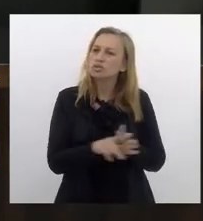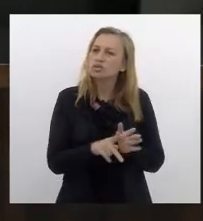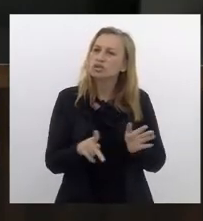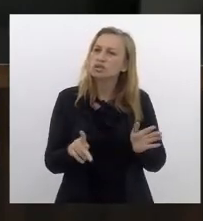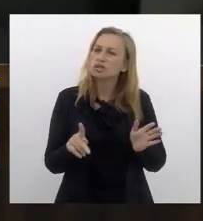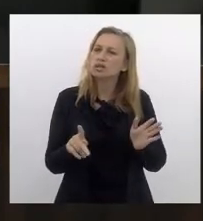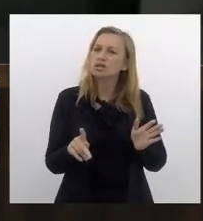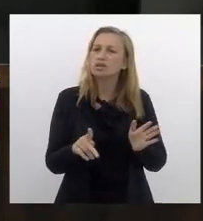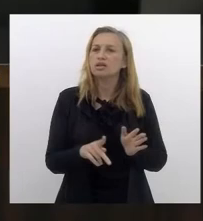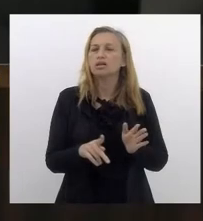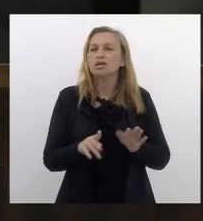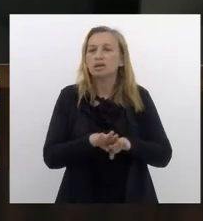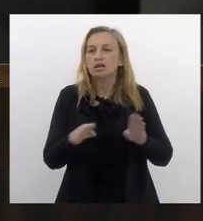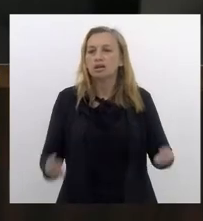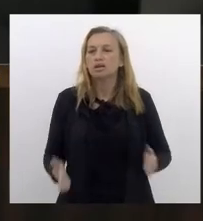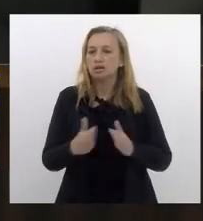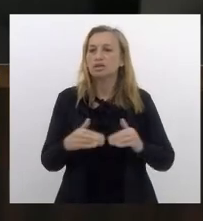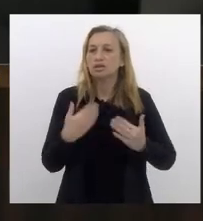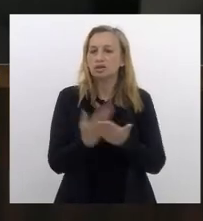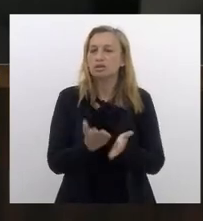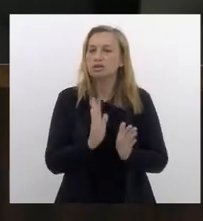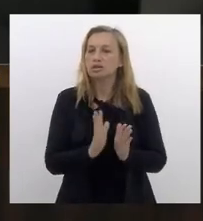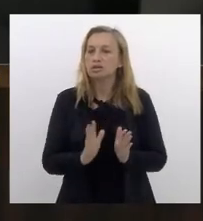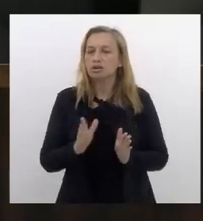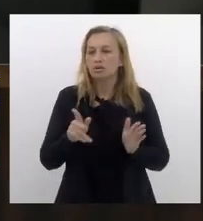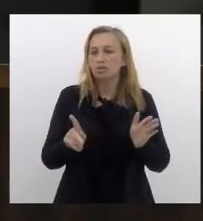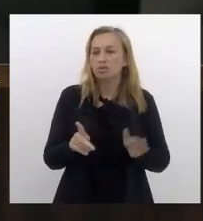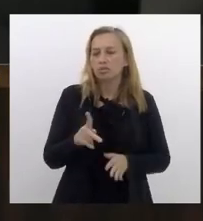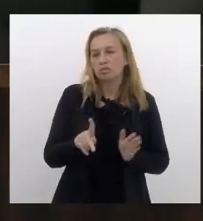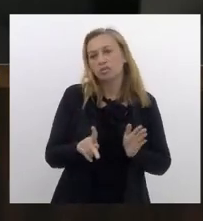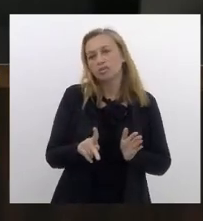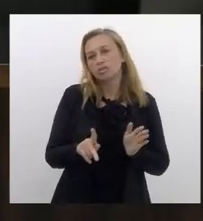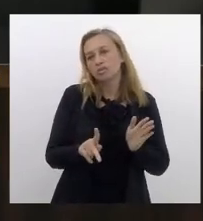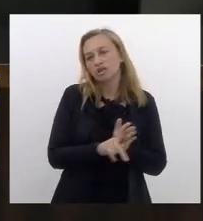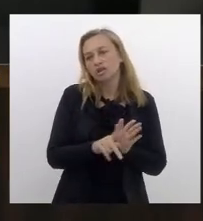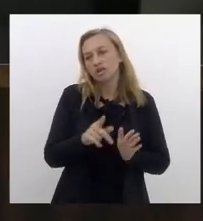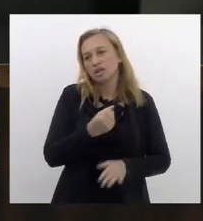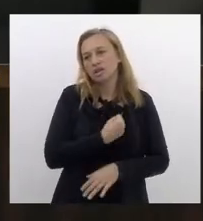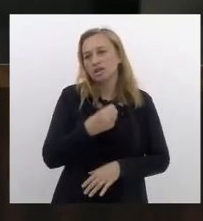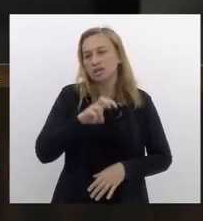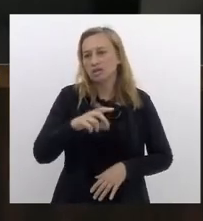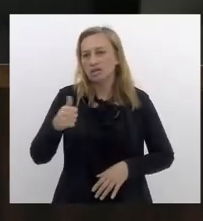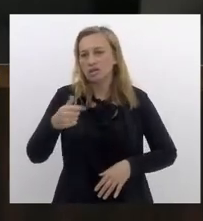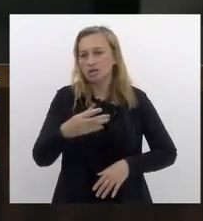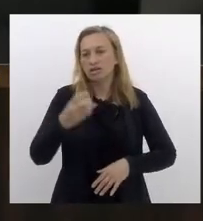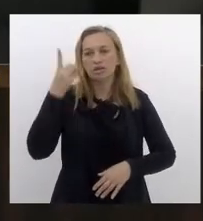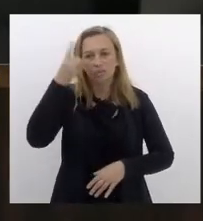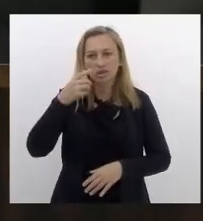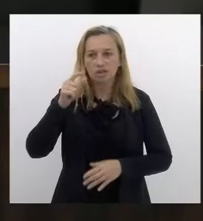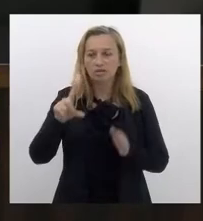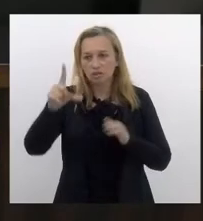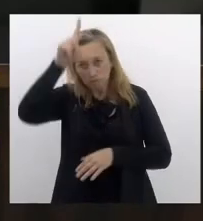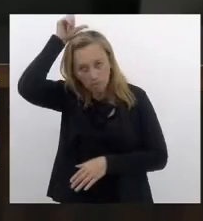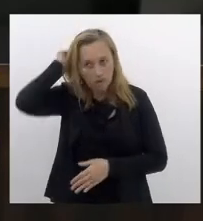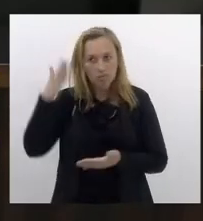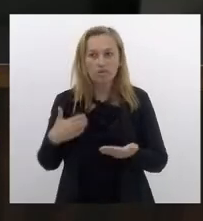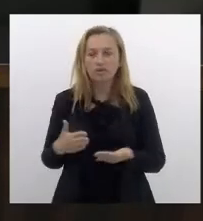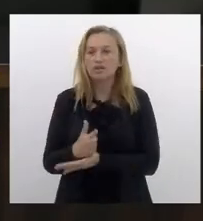pauta, há sobre a mesa requerimento de inclusão na ordem do dia do projeto de lei 547, deputado Luiz Paulo. Se os que aprovam isso não estão aprovados.